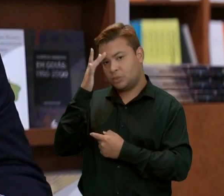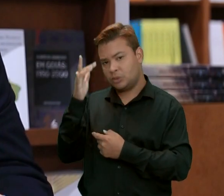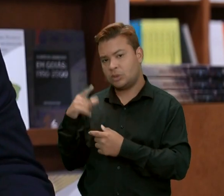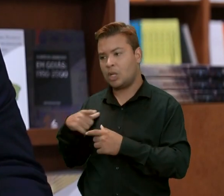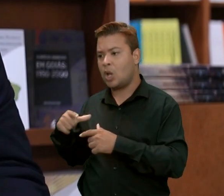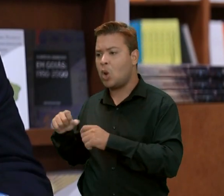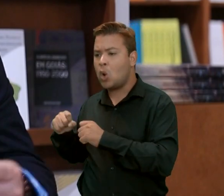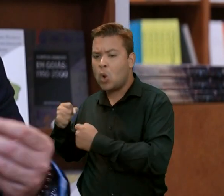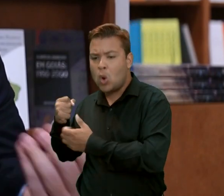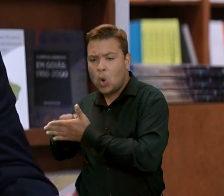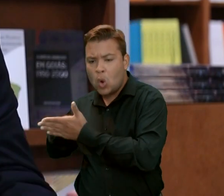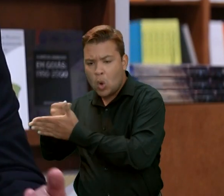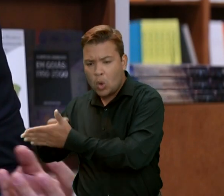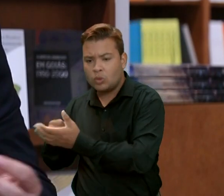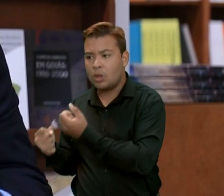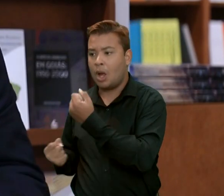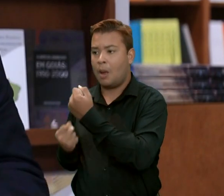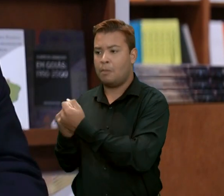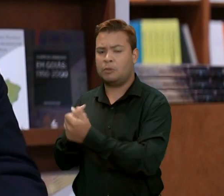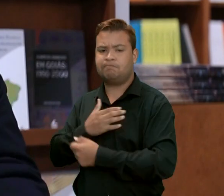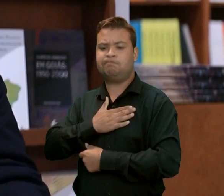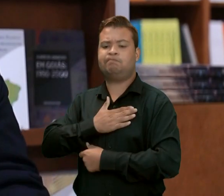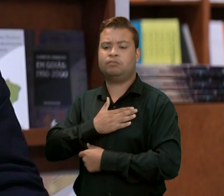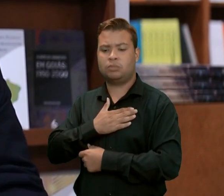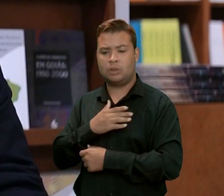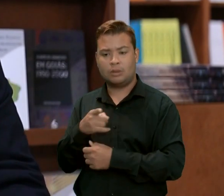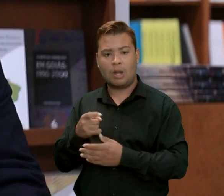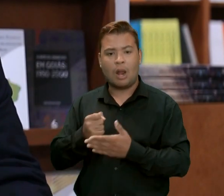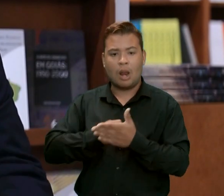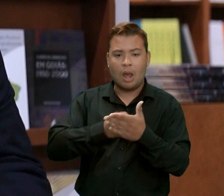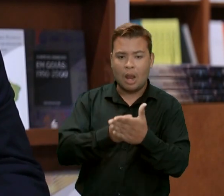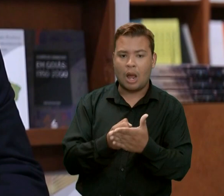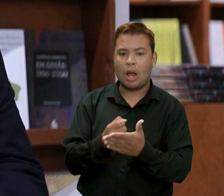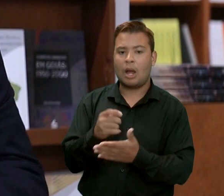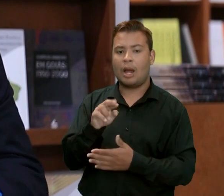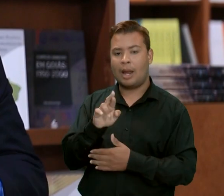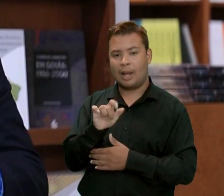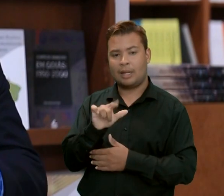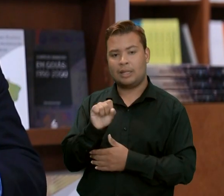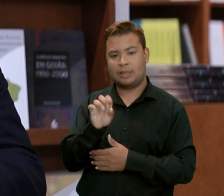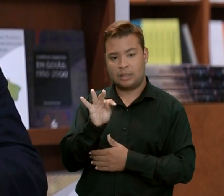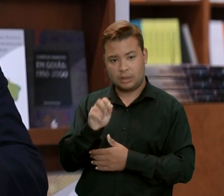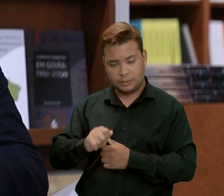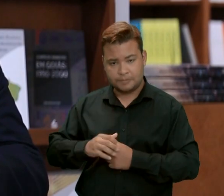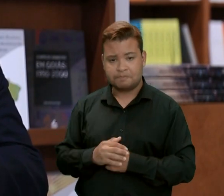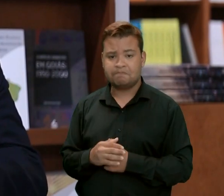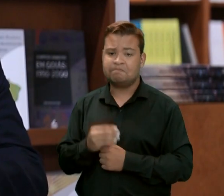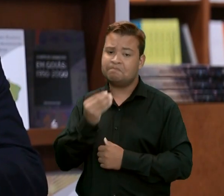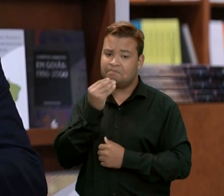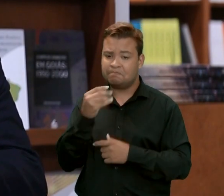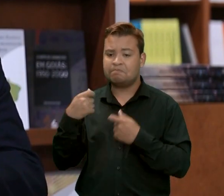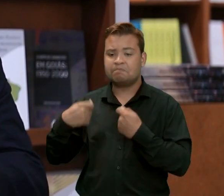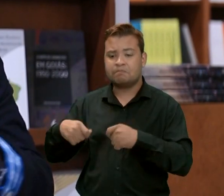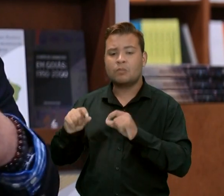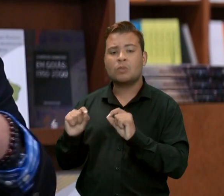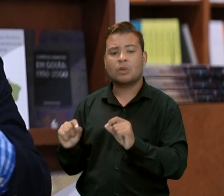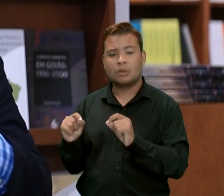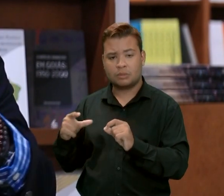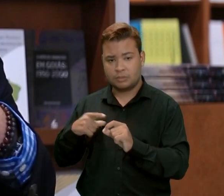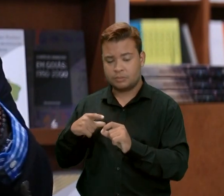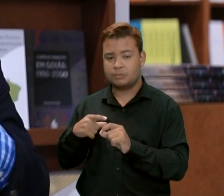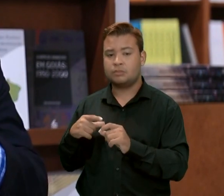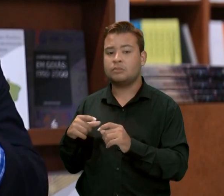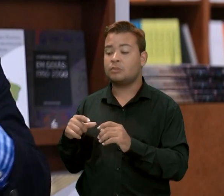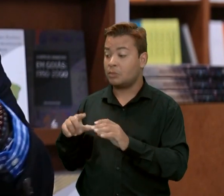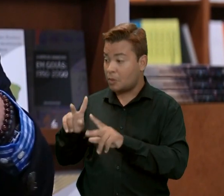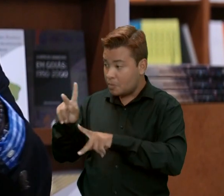pelo lado da causa patriota e quem lutou pelo lado da causa realista. Então, obviamente que você precisa, de alguma maneira, construir uma espécie de amálgama